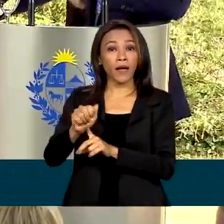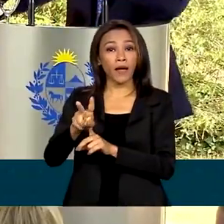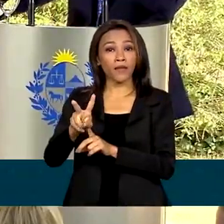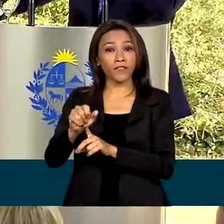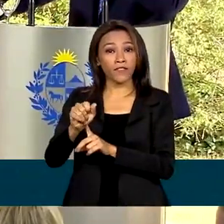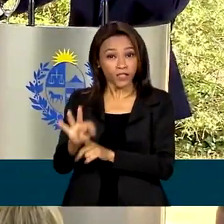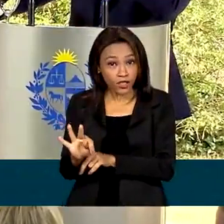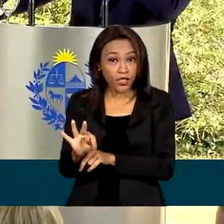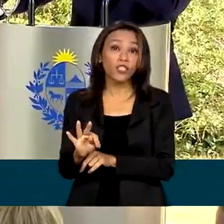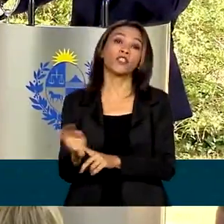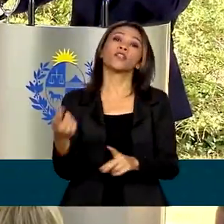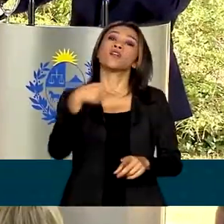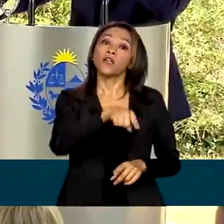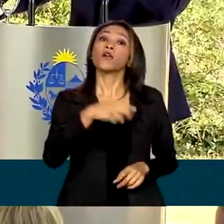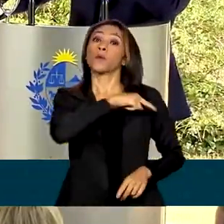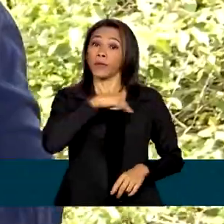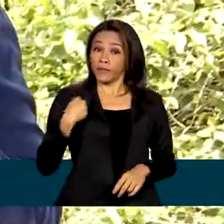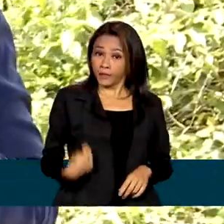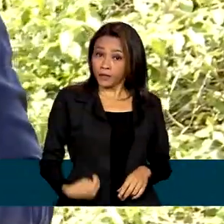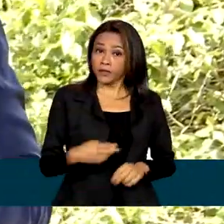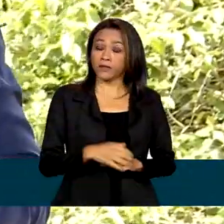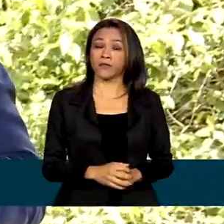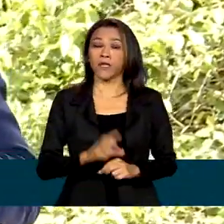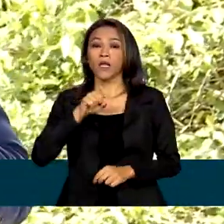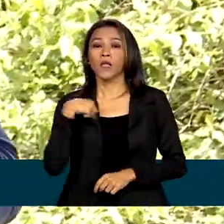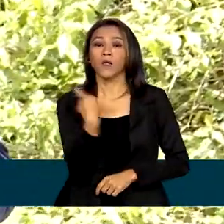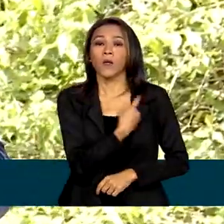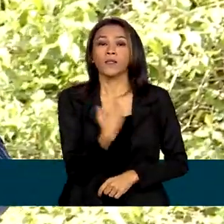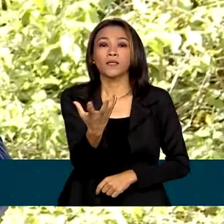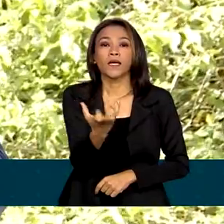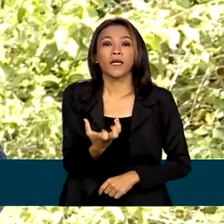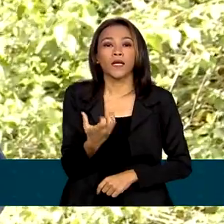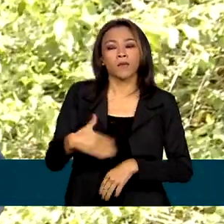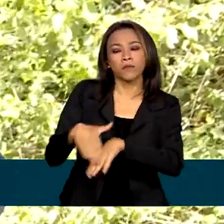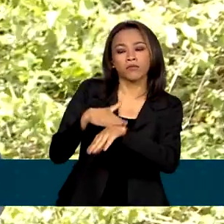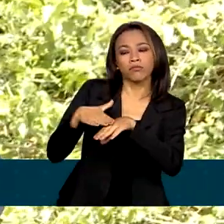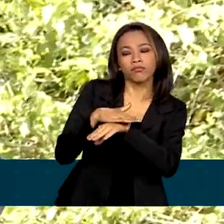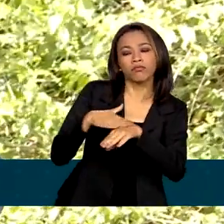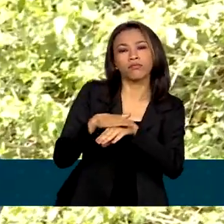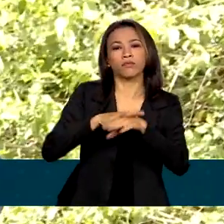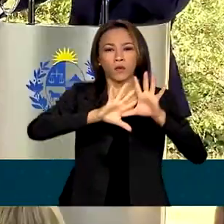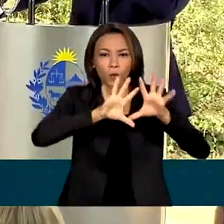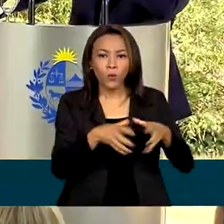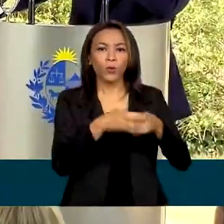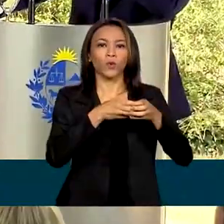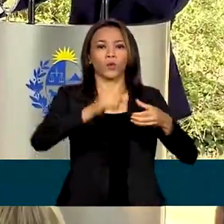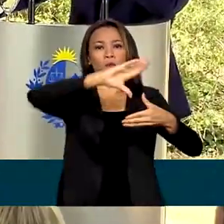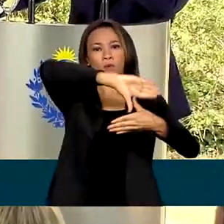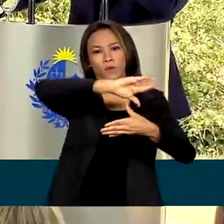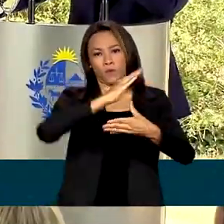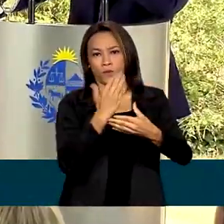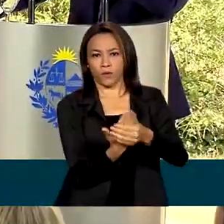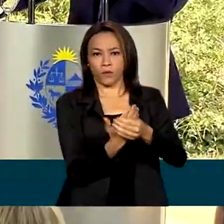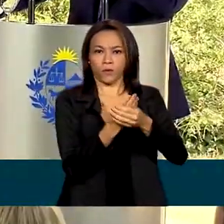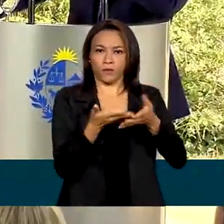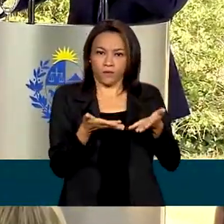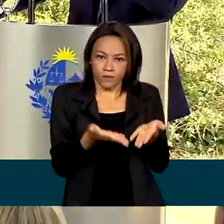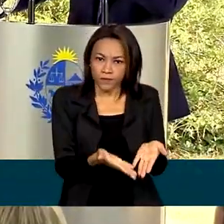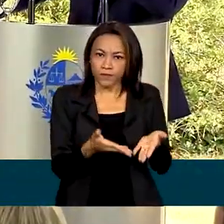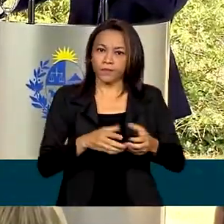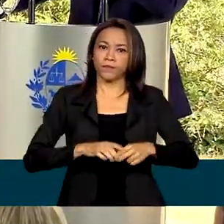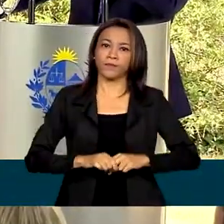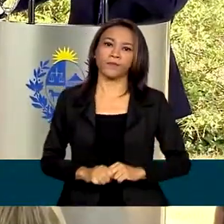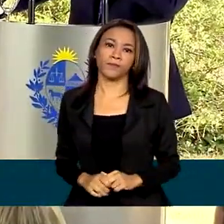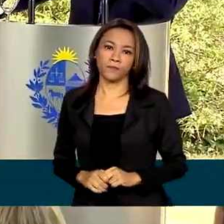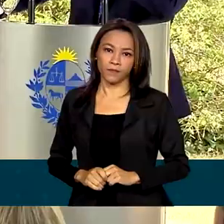un gran superávit con China. Nós queremos sentar enquanto Mercosul. Nosotros queremos conversar